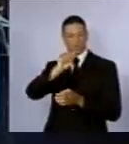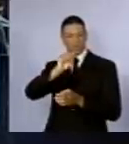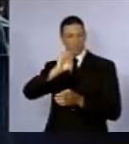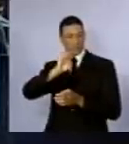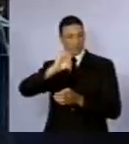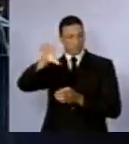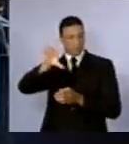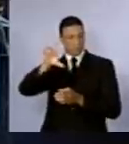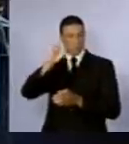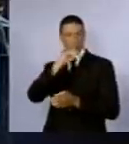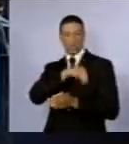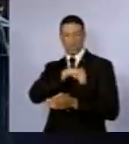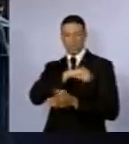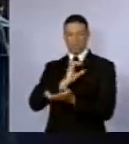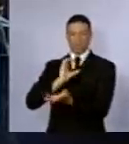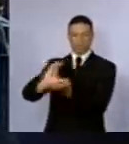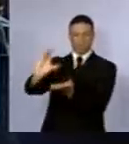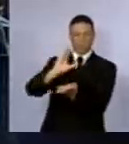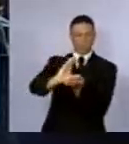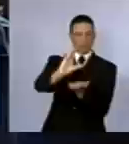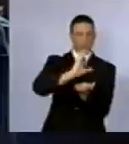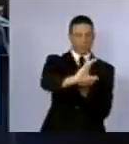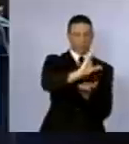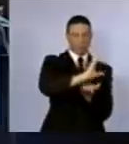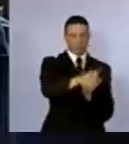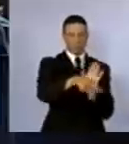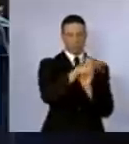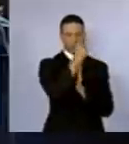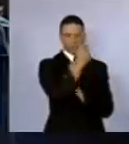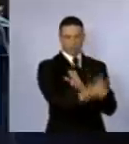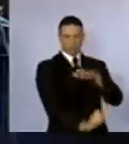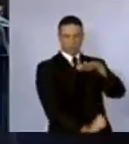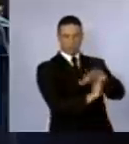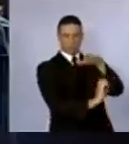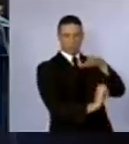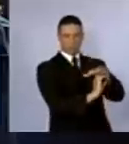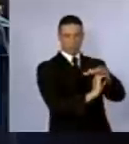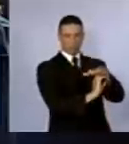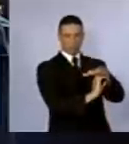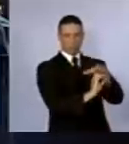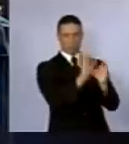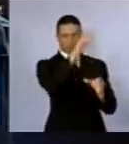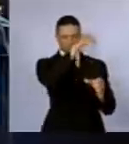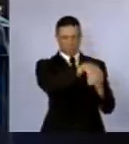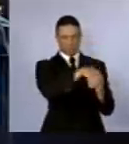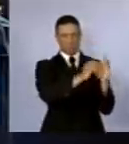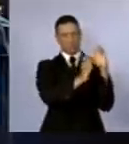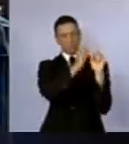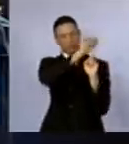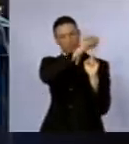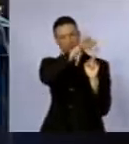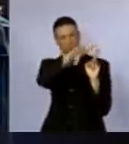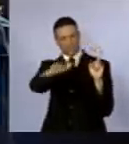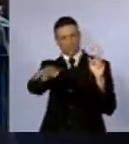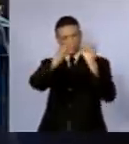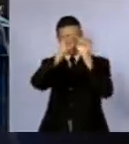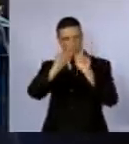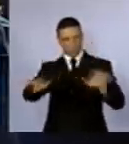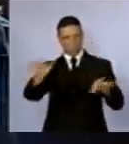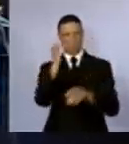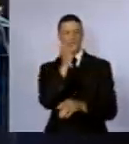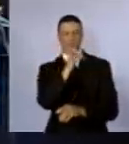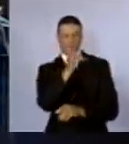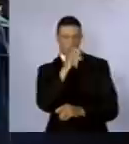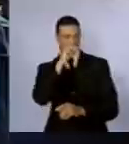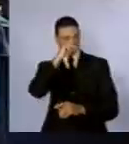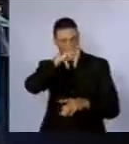a remuneração permissível aos concessionários, tanto de distribuição como transmissão de energia. É importante